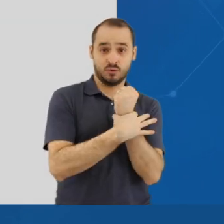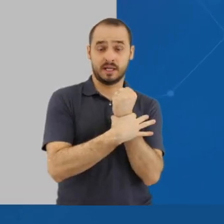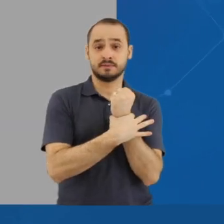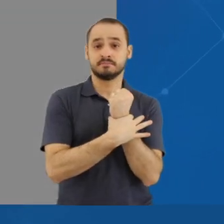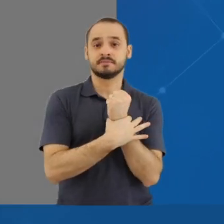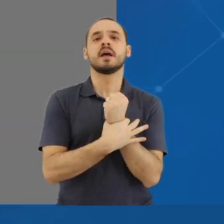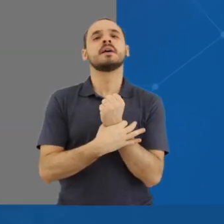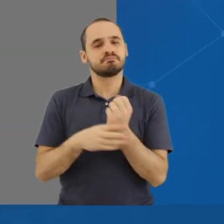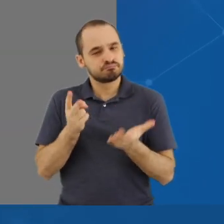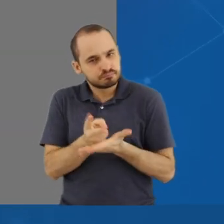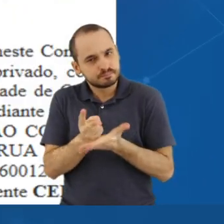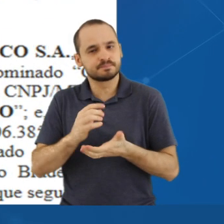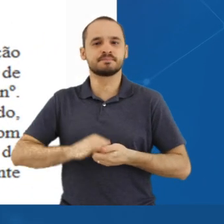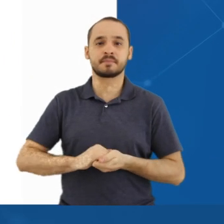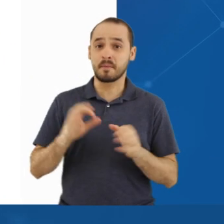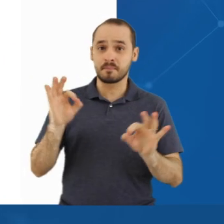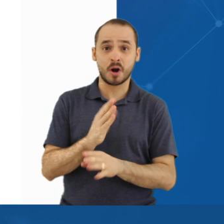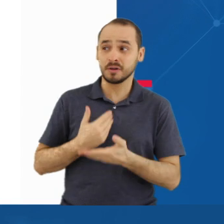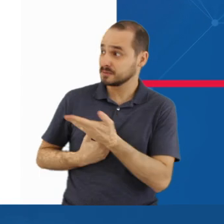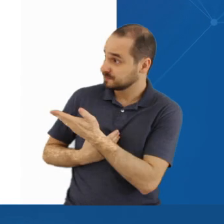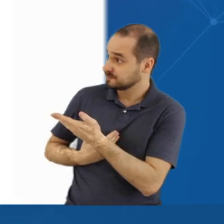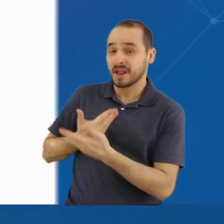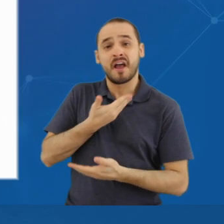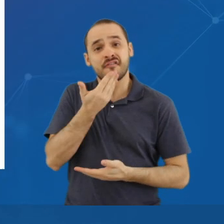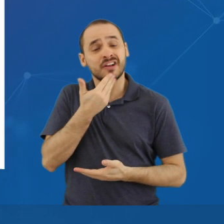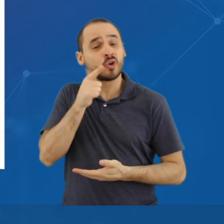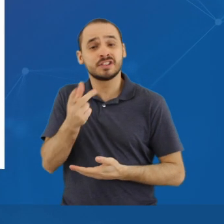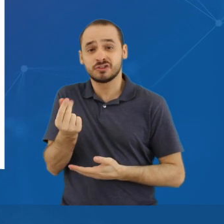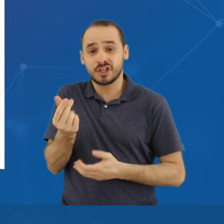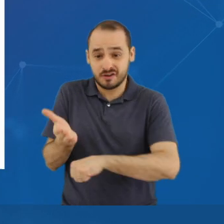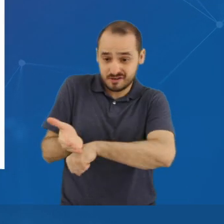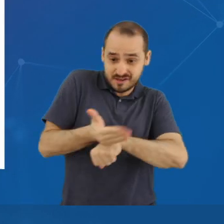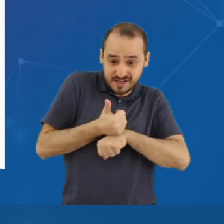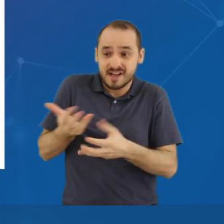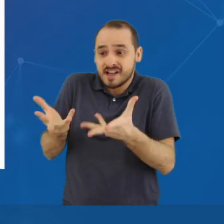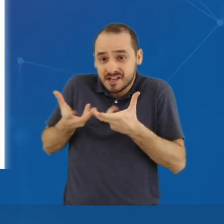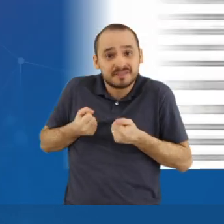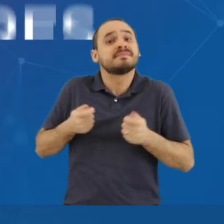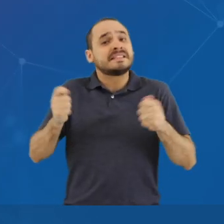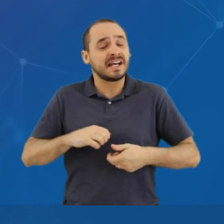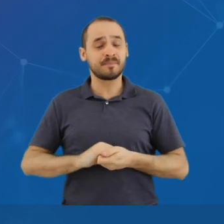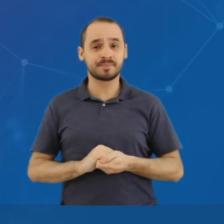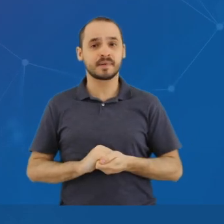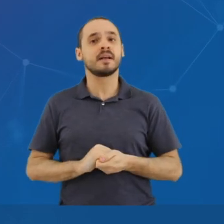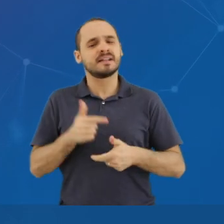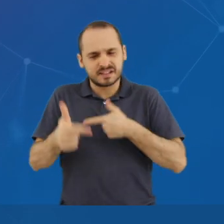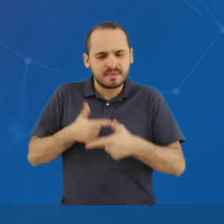e clique em Confirmar. Pronto! Viu como é fácil antecipar as notas fiscais a receber? E esse